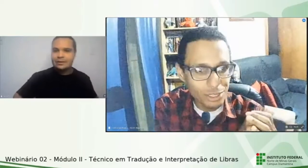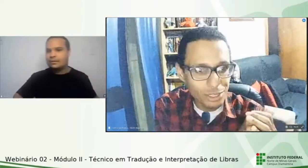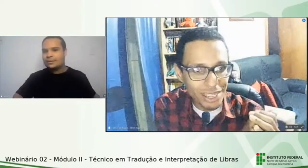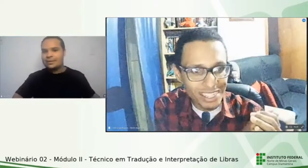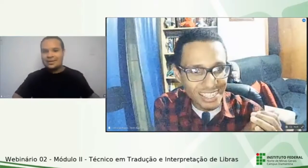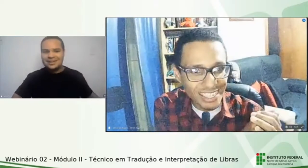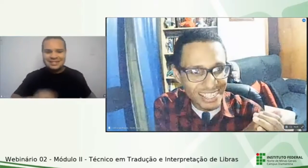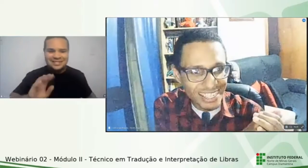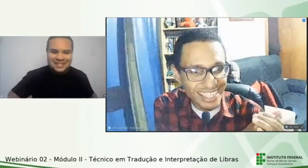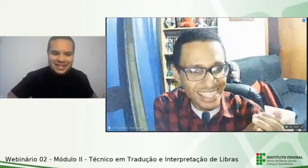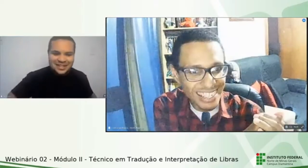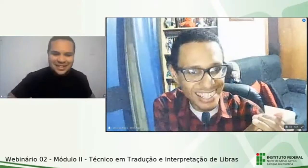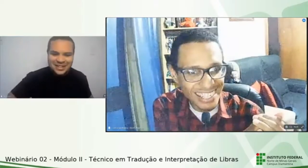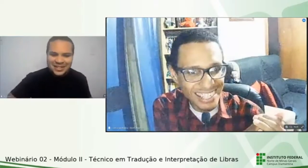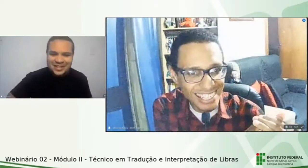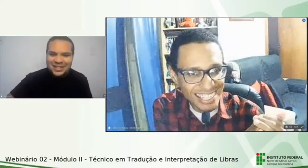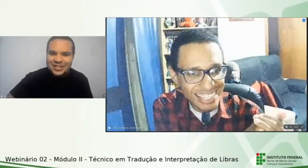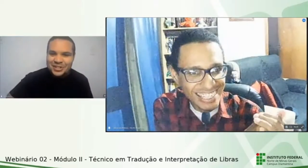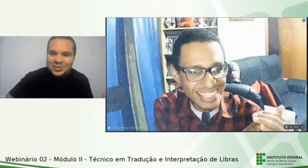divanei.